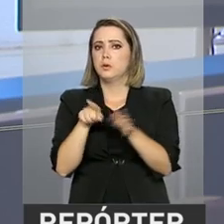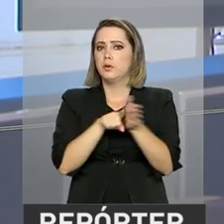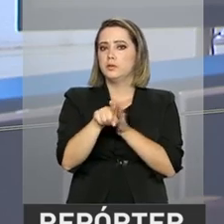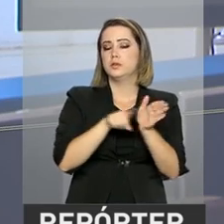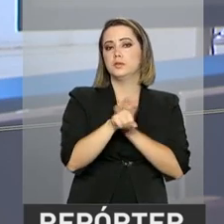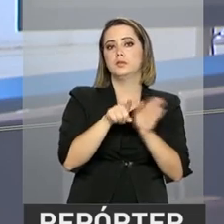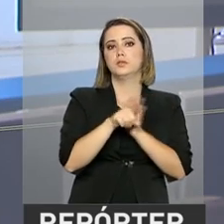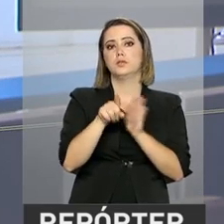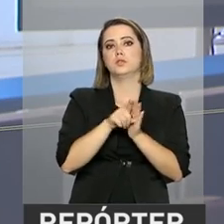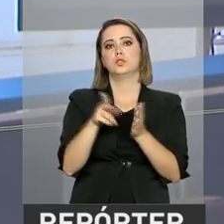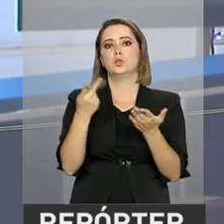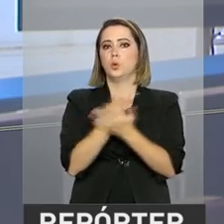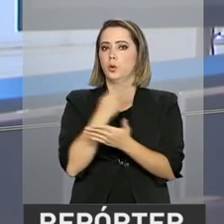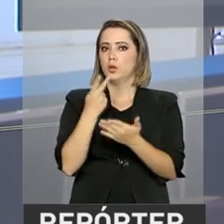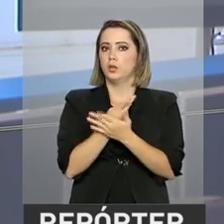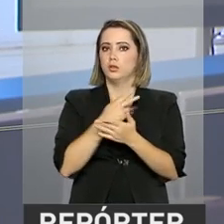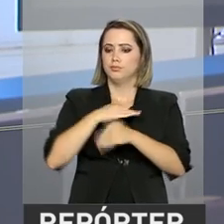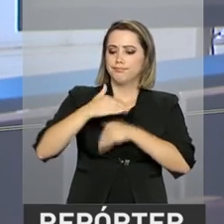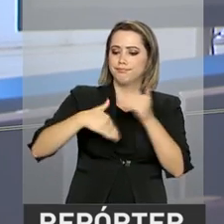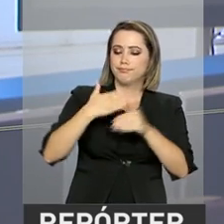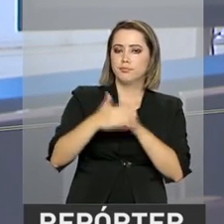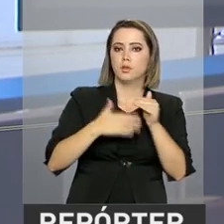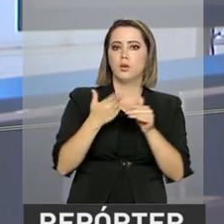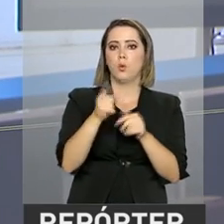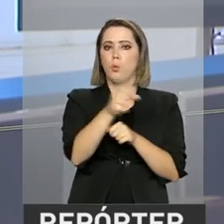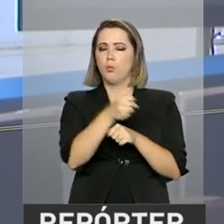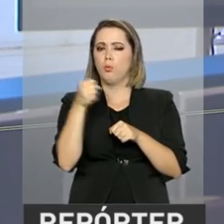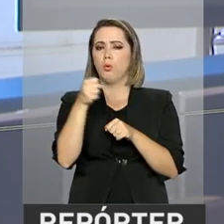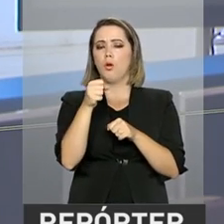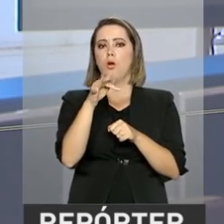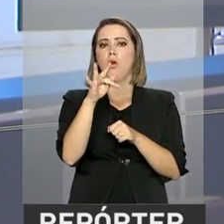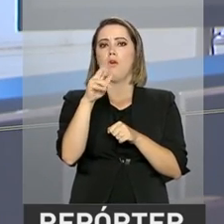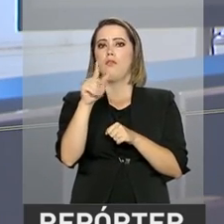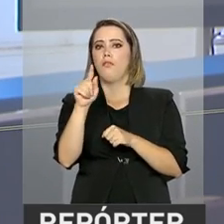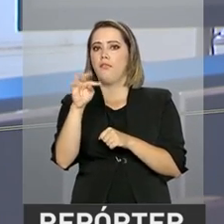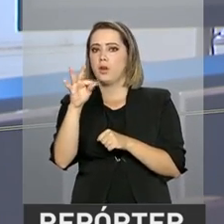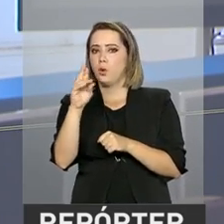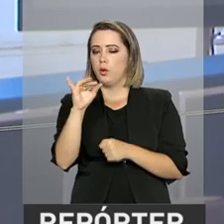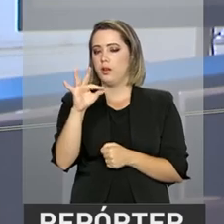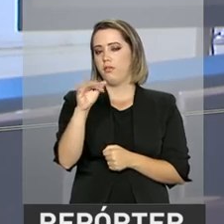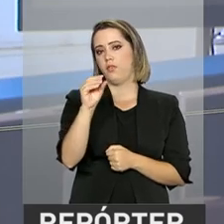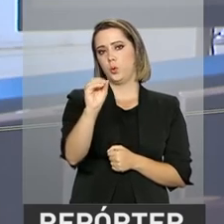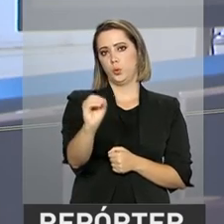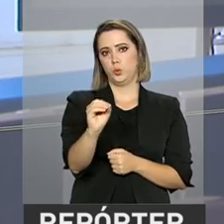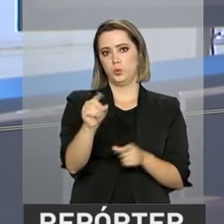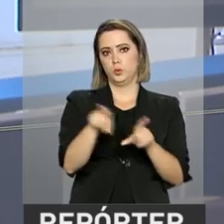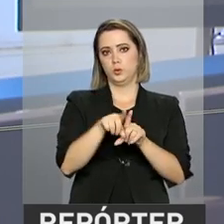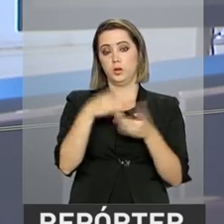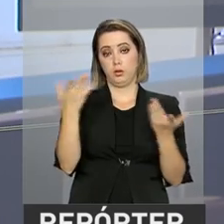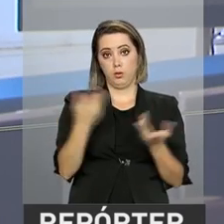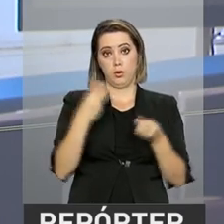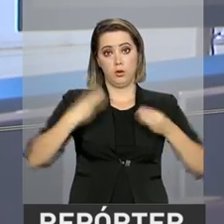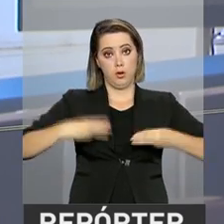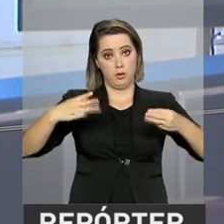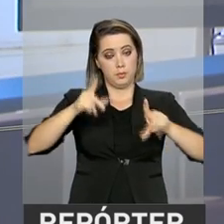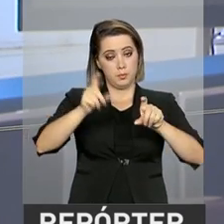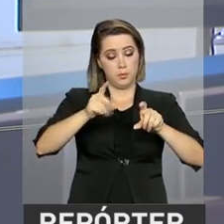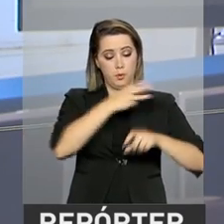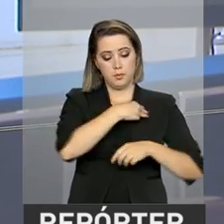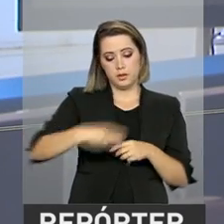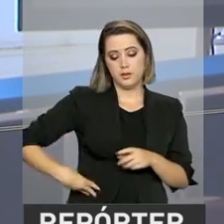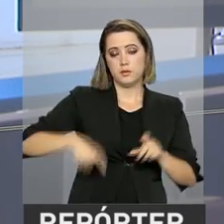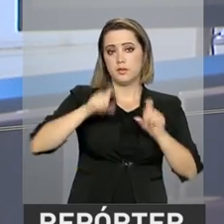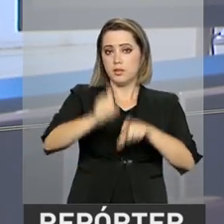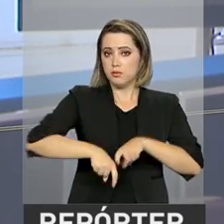adulterados por frigoríficos so sobre esse assunto o ministro da agricultura pecuária e Abastecimento blairo Magi divulgou nota